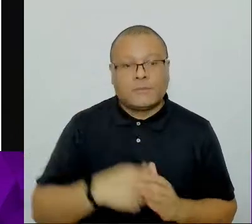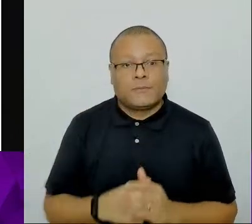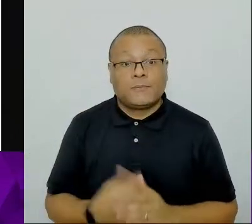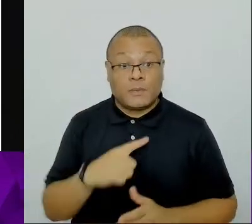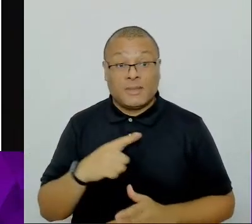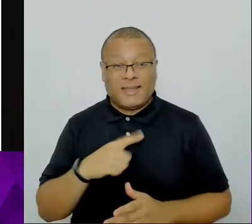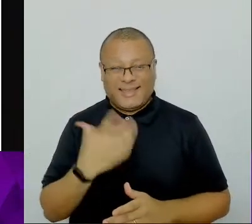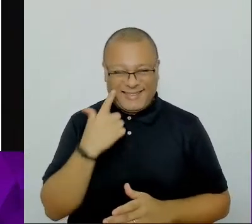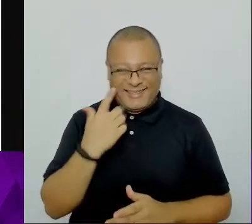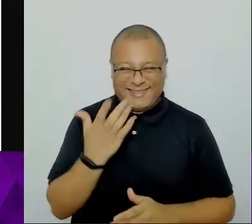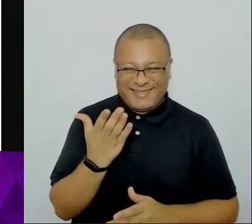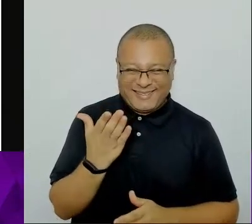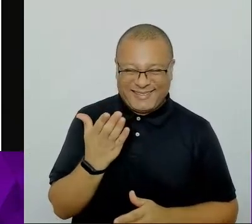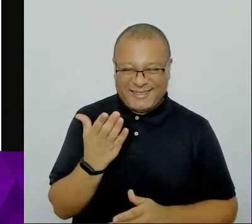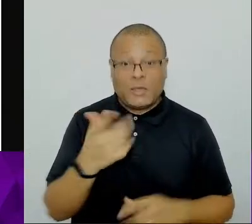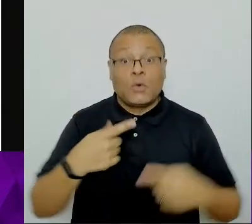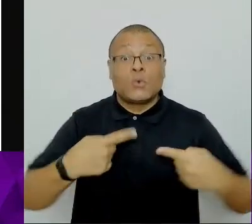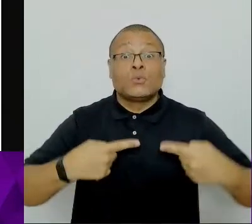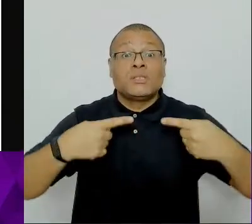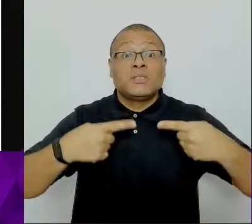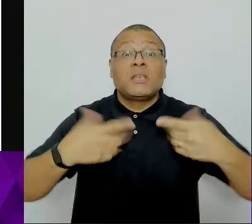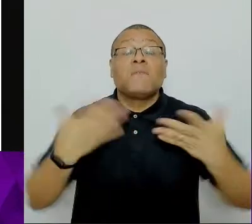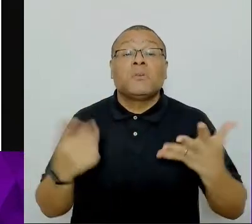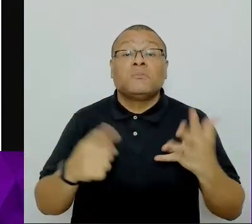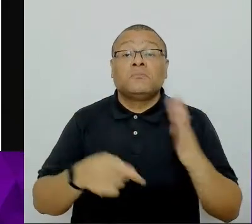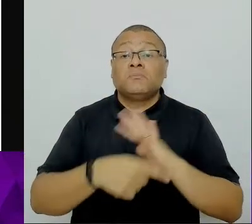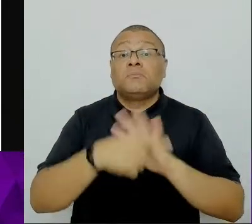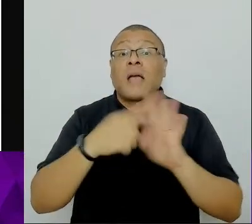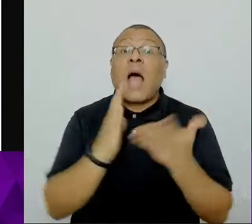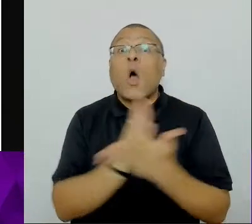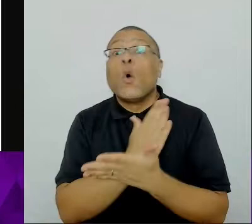tem alguns dos desafios, né,